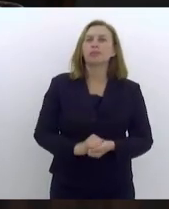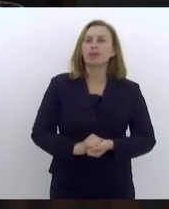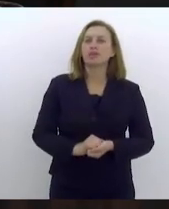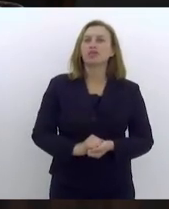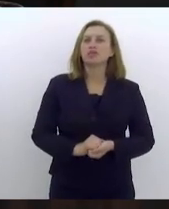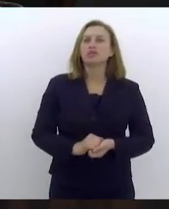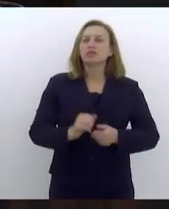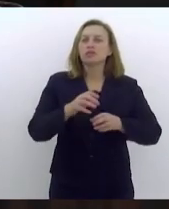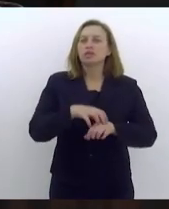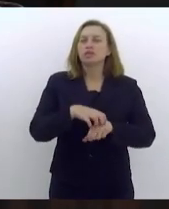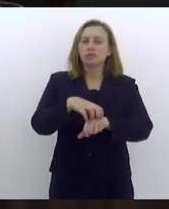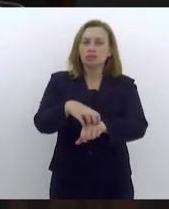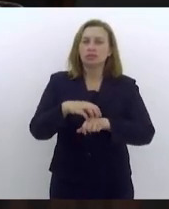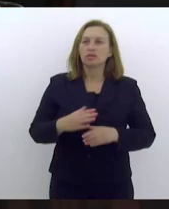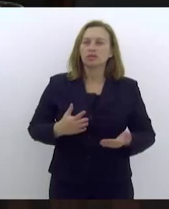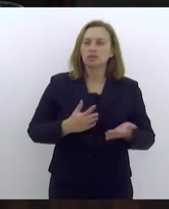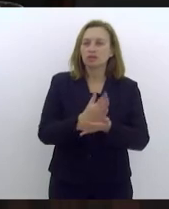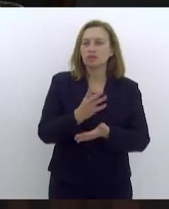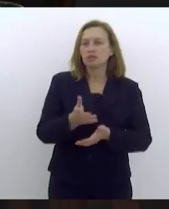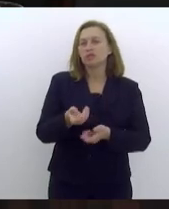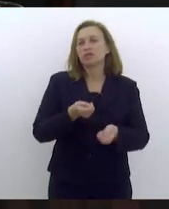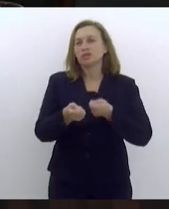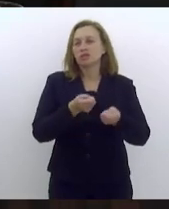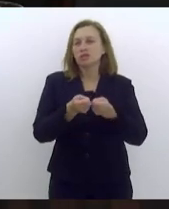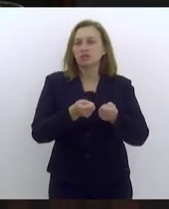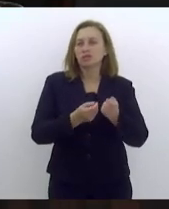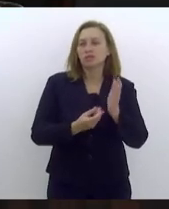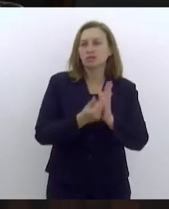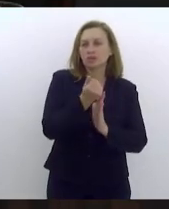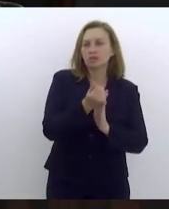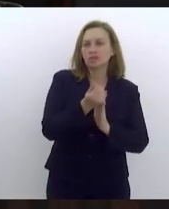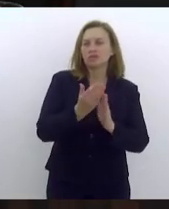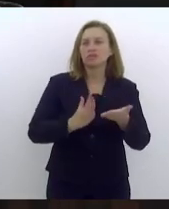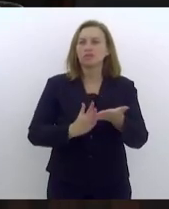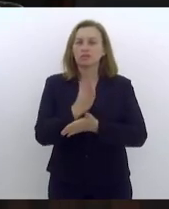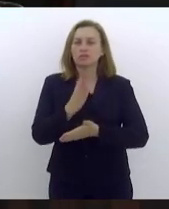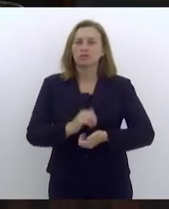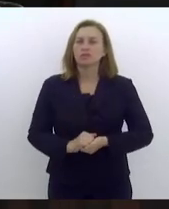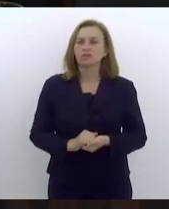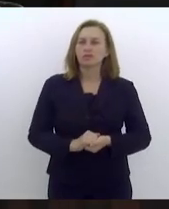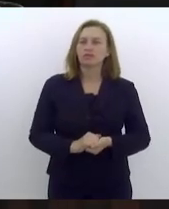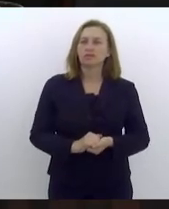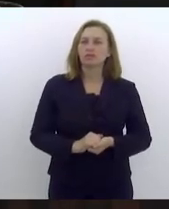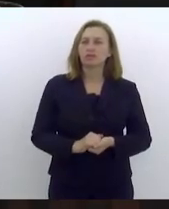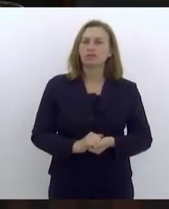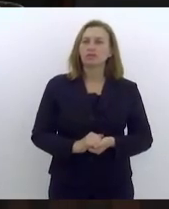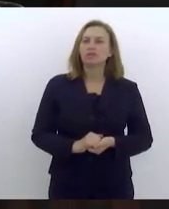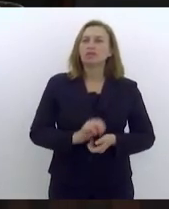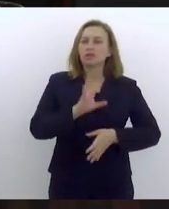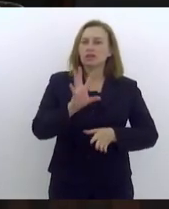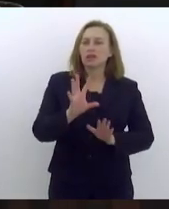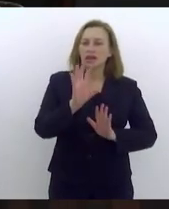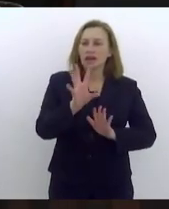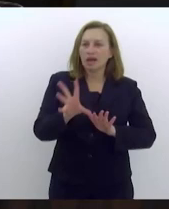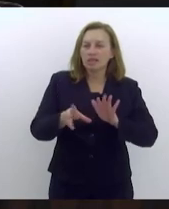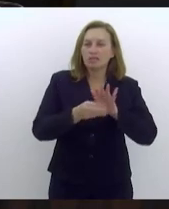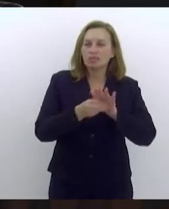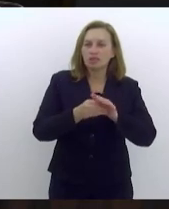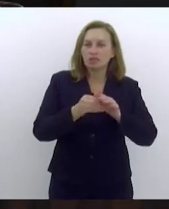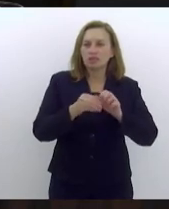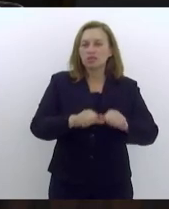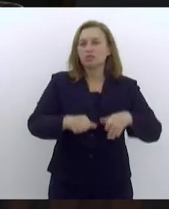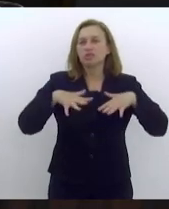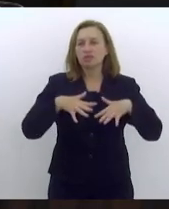de transporte favorável, de orçamento, fiscalização financeira e controle favorável. Novo parecer, as emendas de plenário da Comissão de